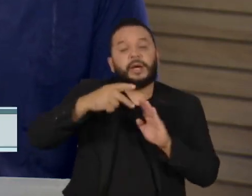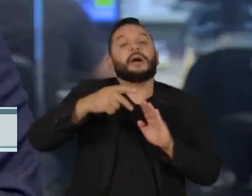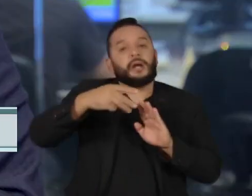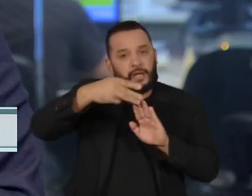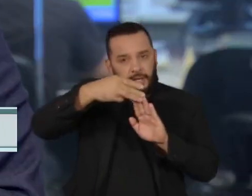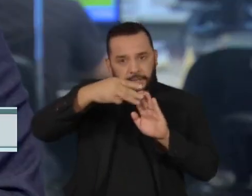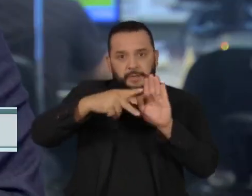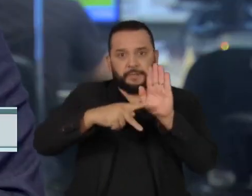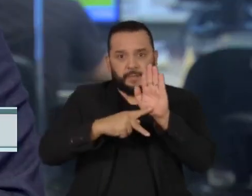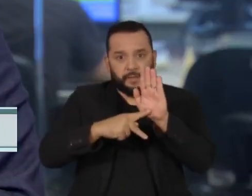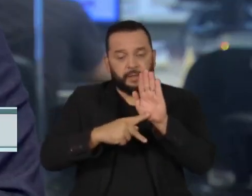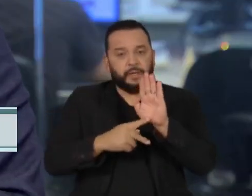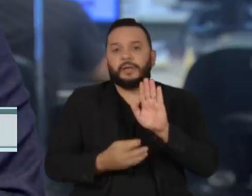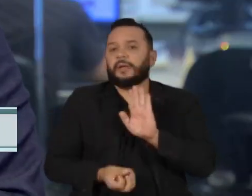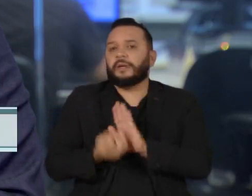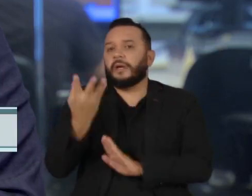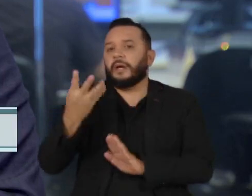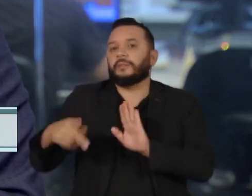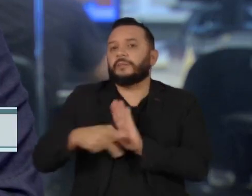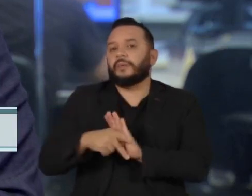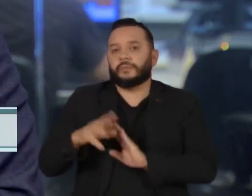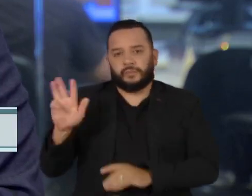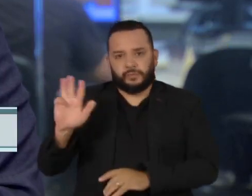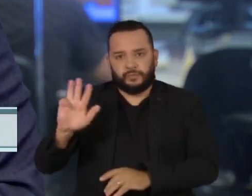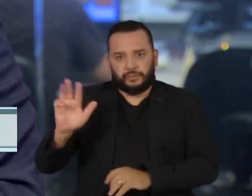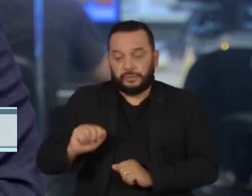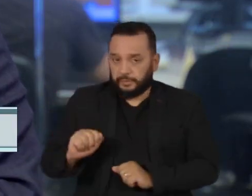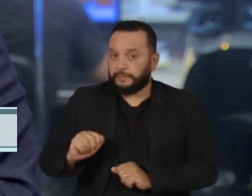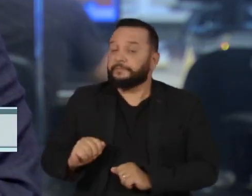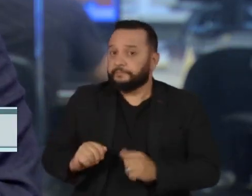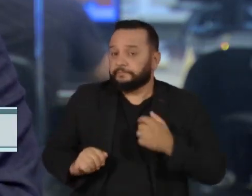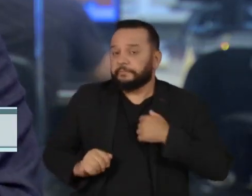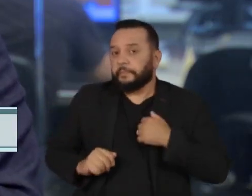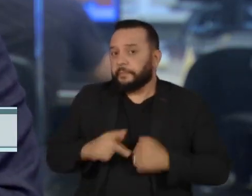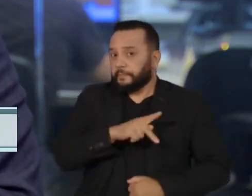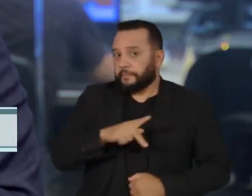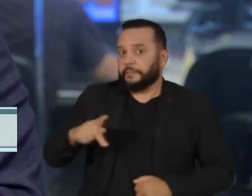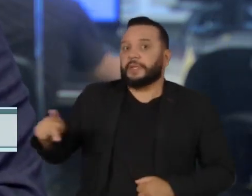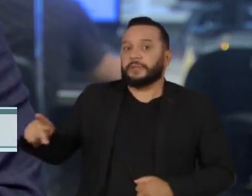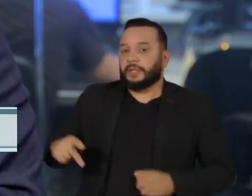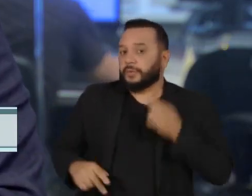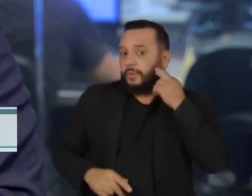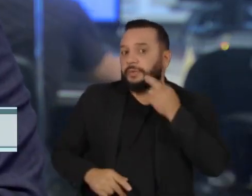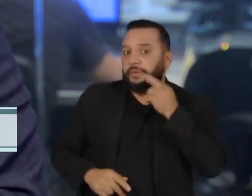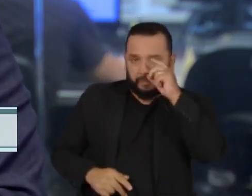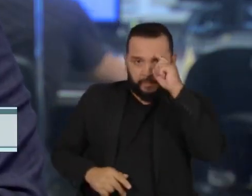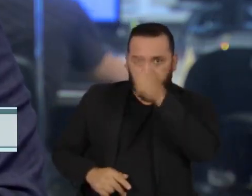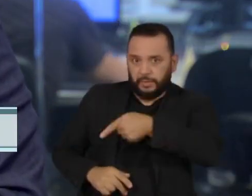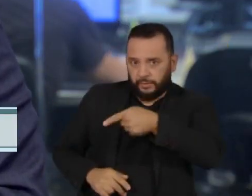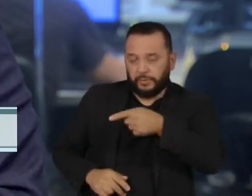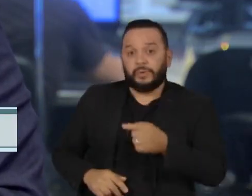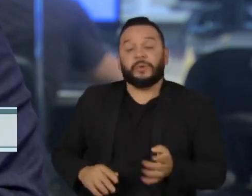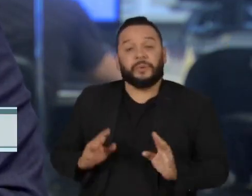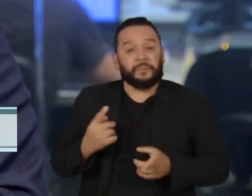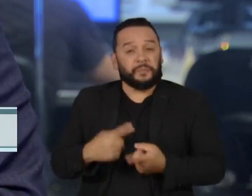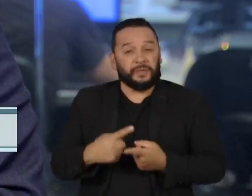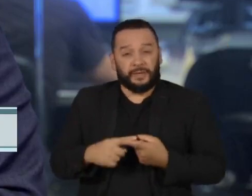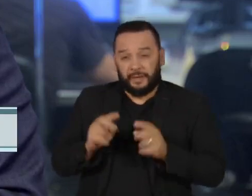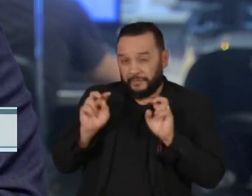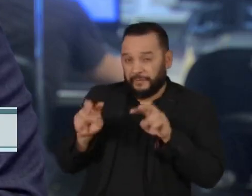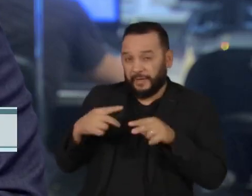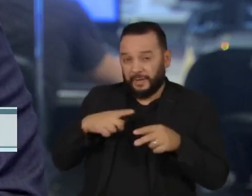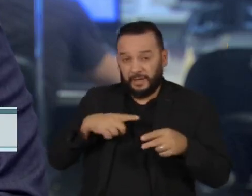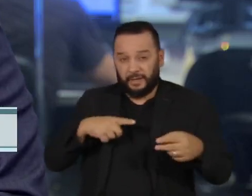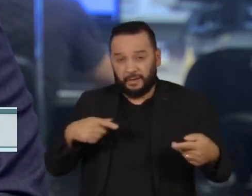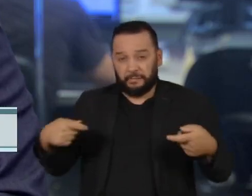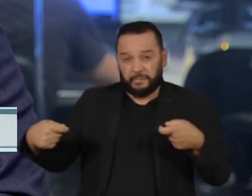Lula. A abertura foi uma determinação do presidente do Senado, Rodrigo Pacheco, que vive uma disputa de poder contra o